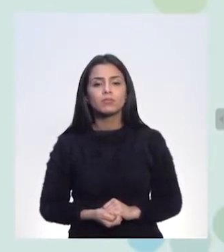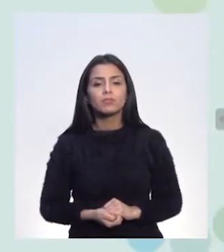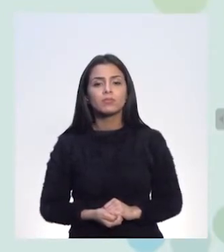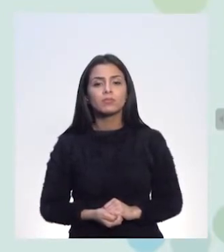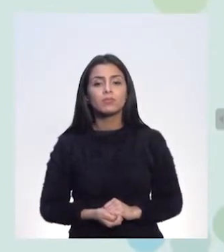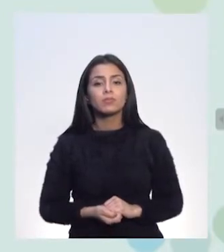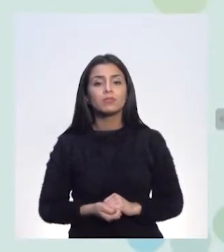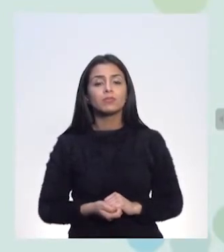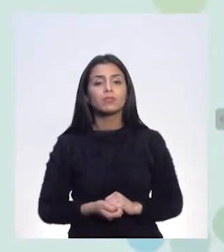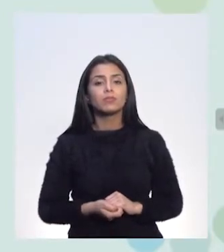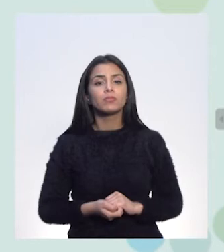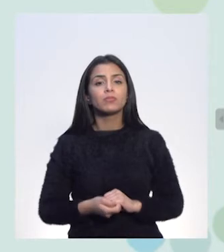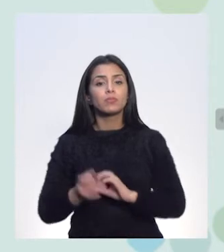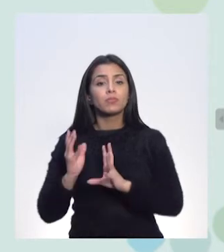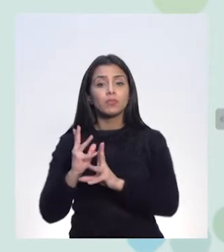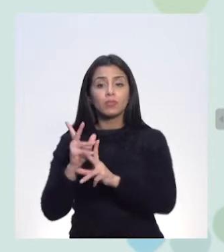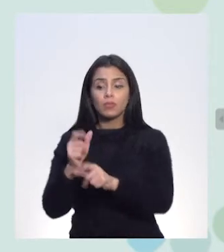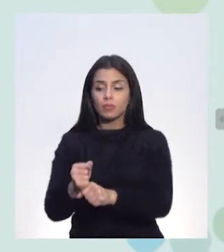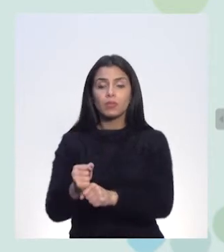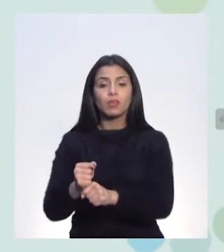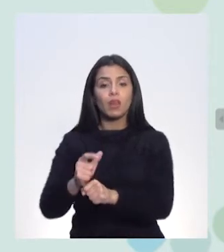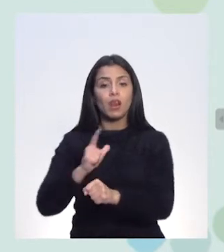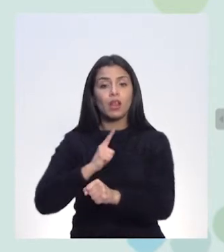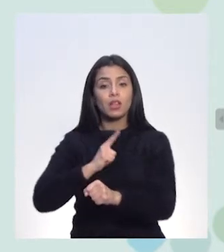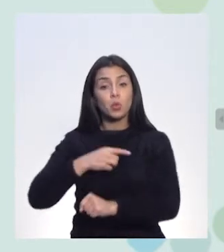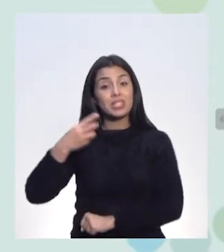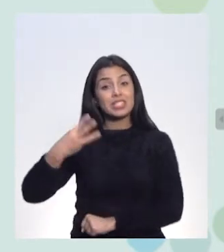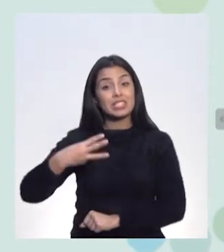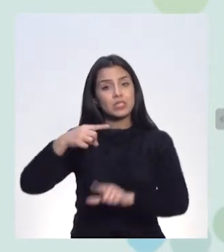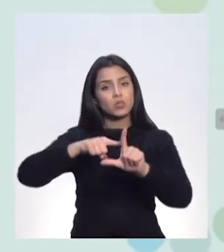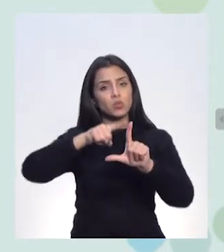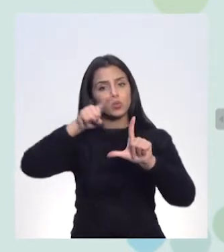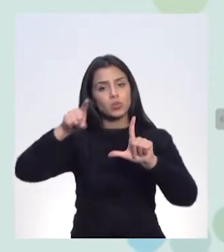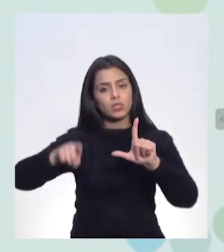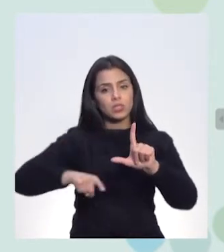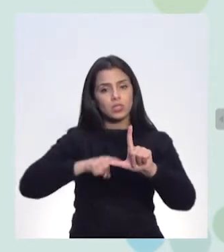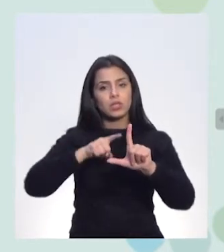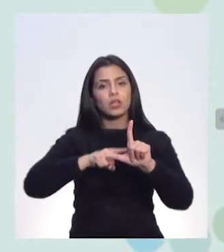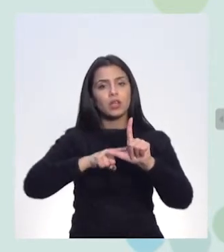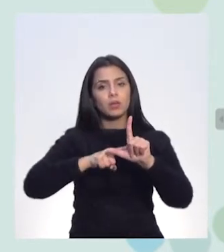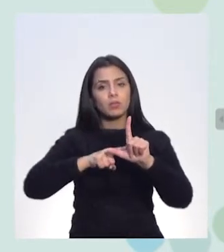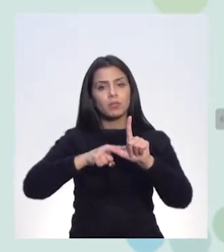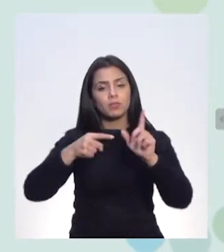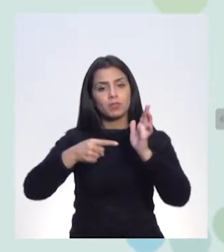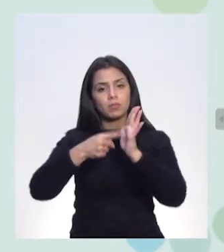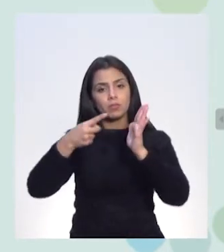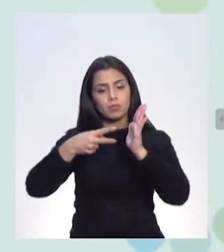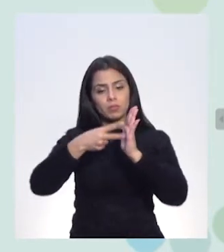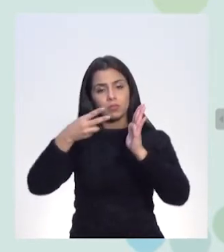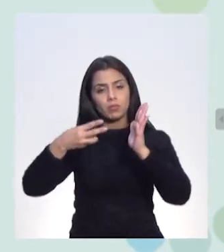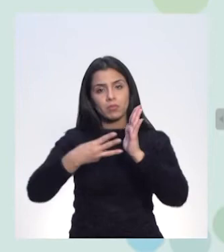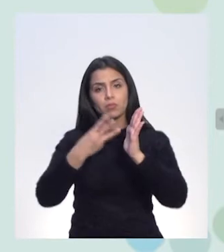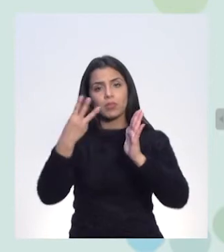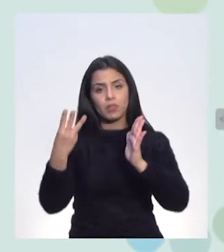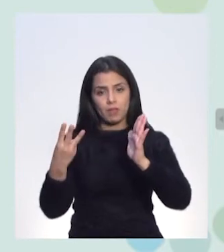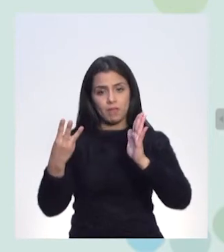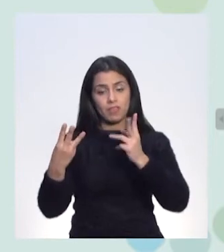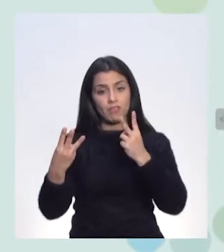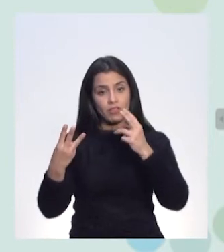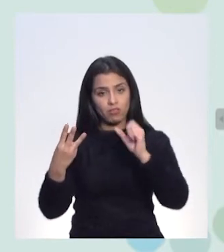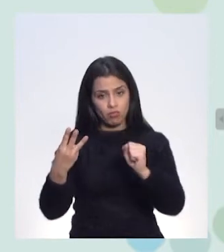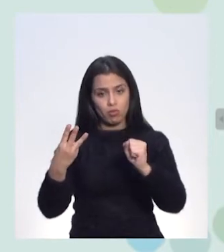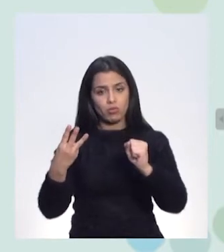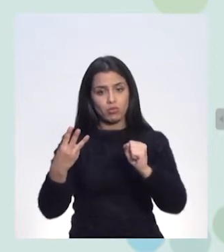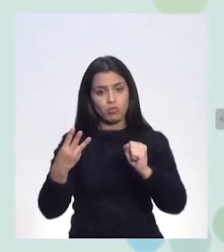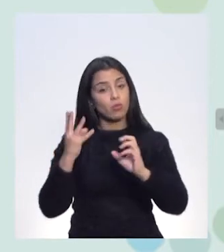aqui, eu tenho o terceiro ciclo. Então, eu vou ter 3 vezes 28, portanto,